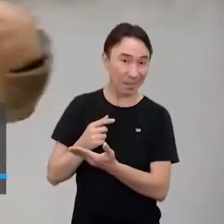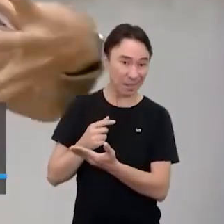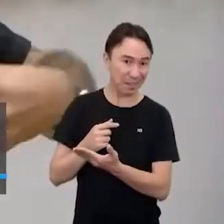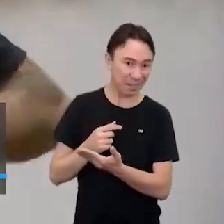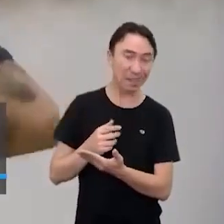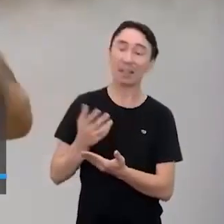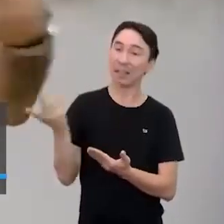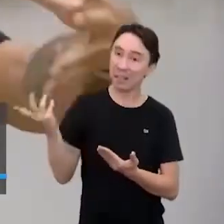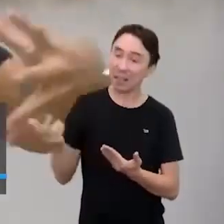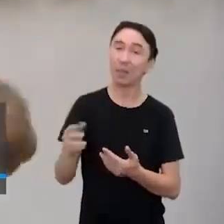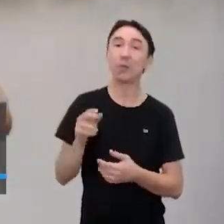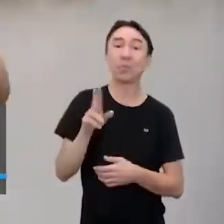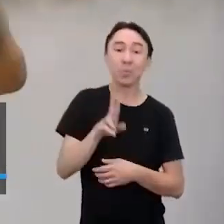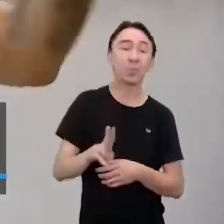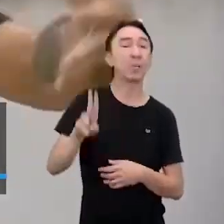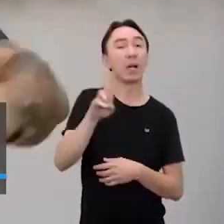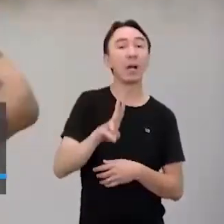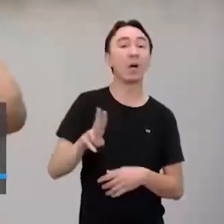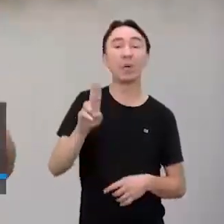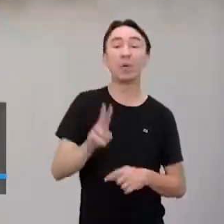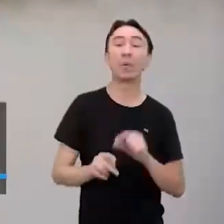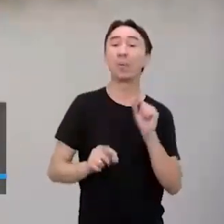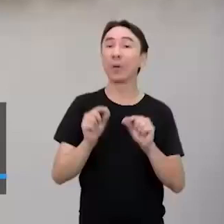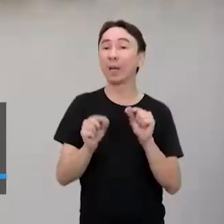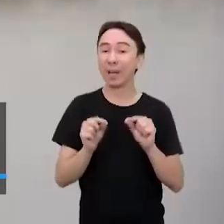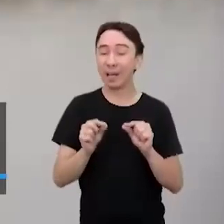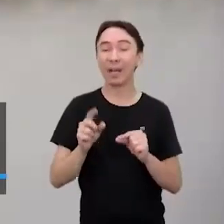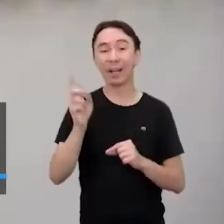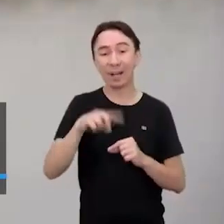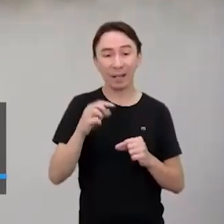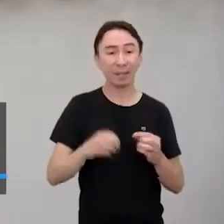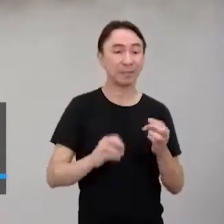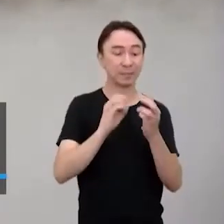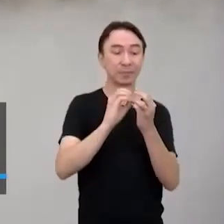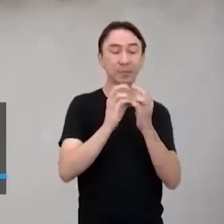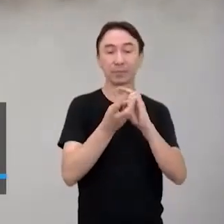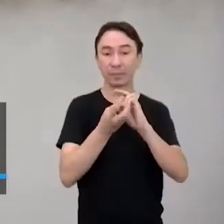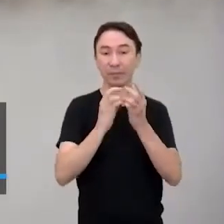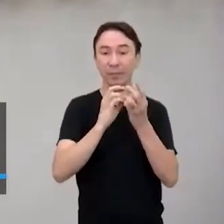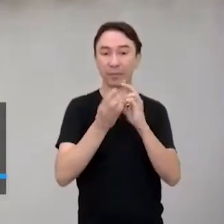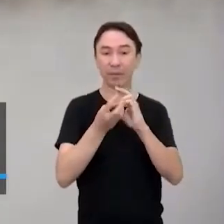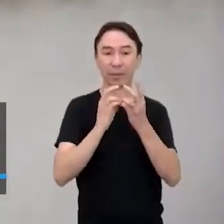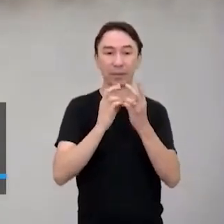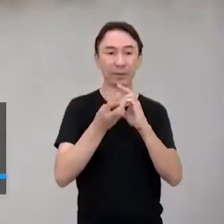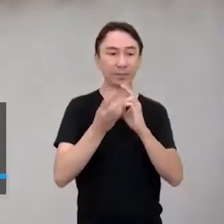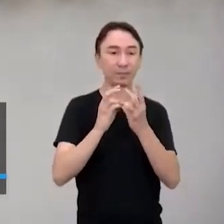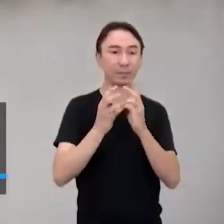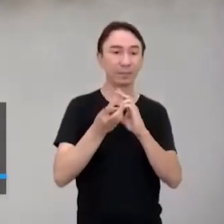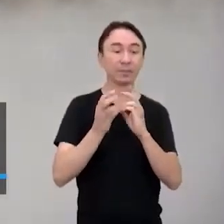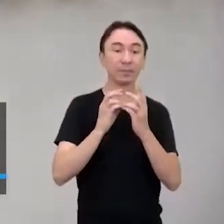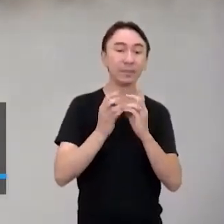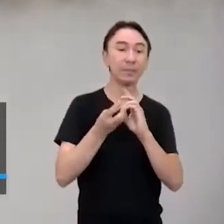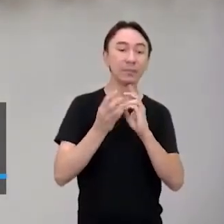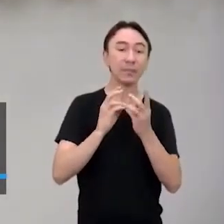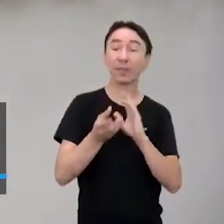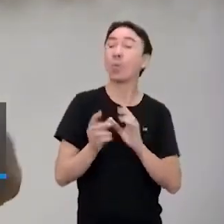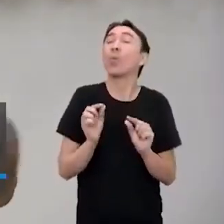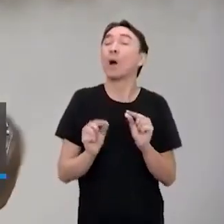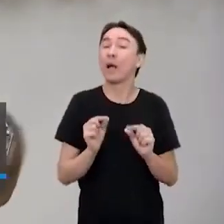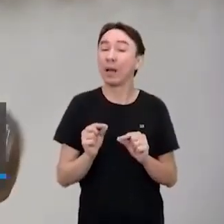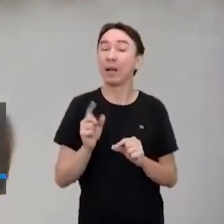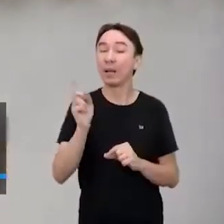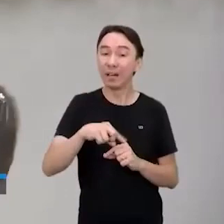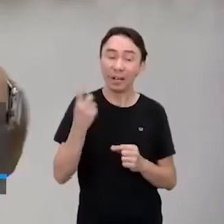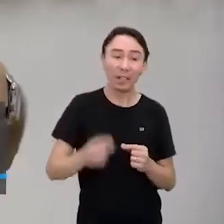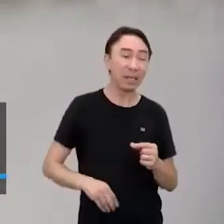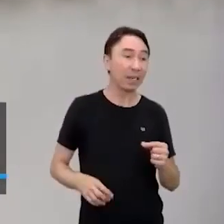Eles usavam a capoeira, quilombo de forma geral, mas esse aqui eu acabei dando uma estudada melhor. E a